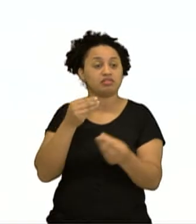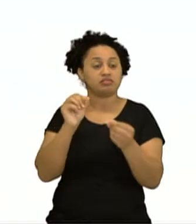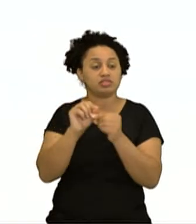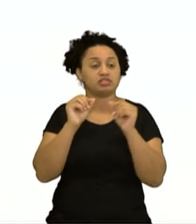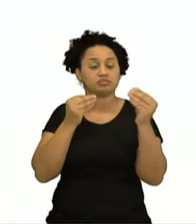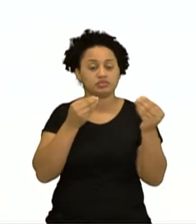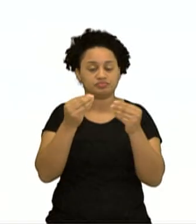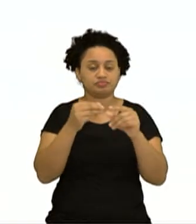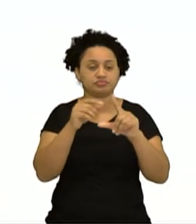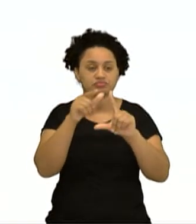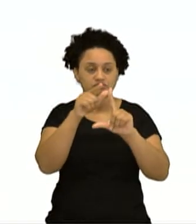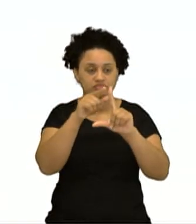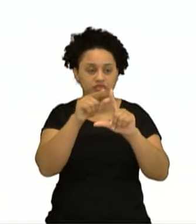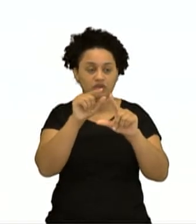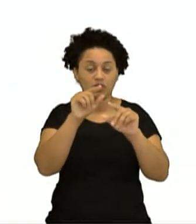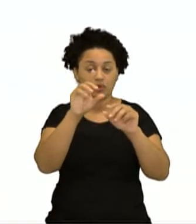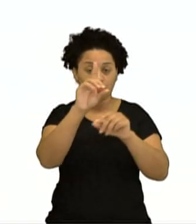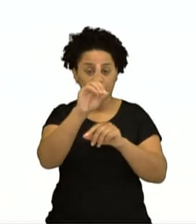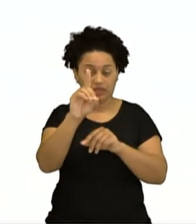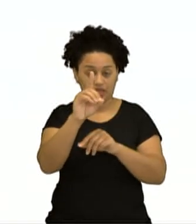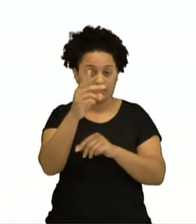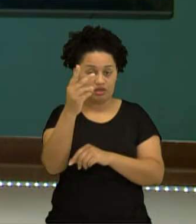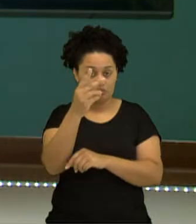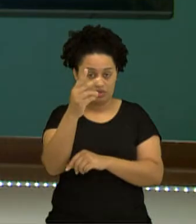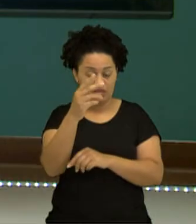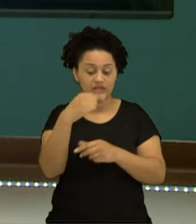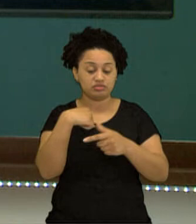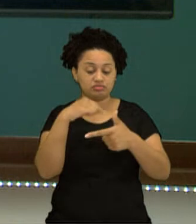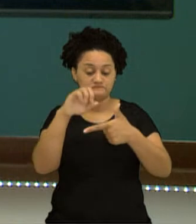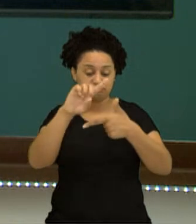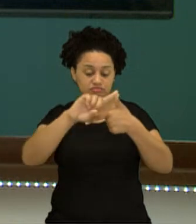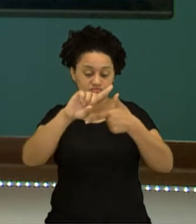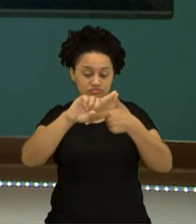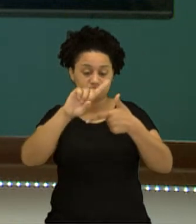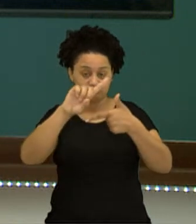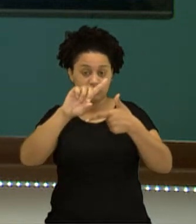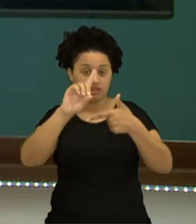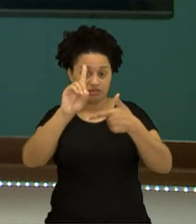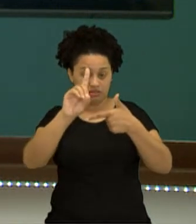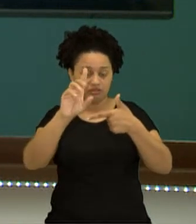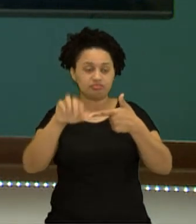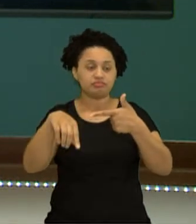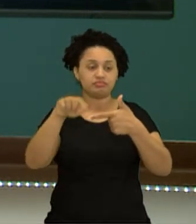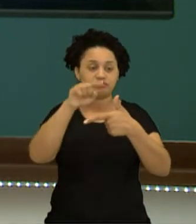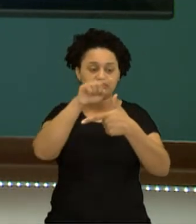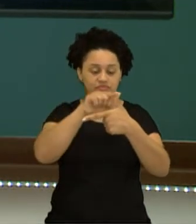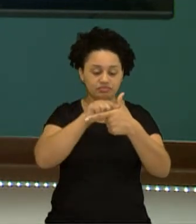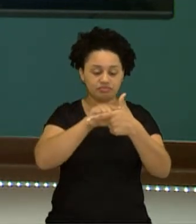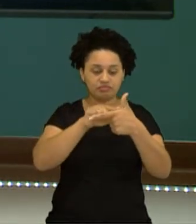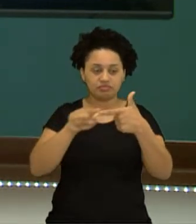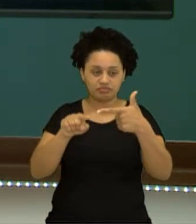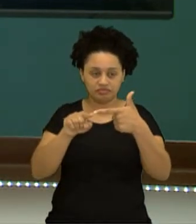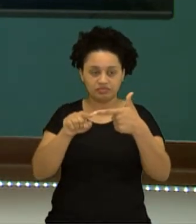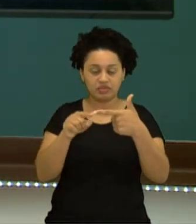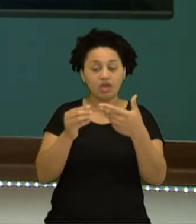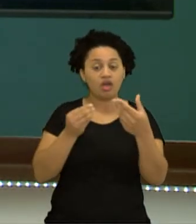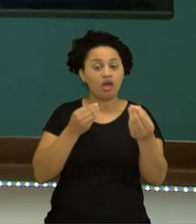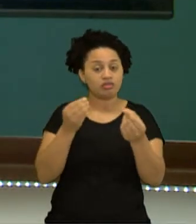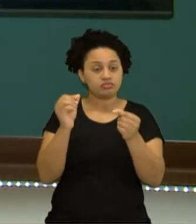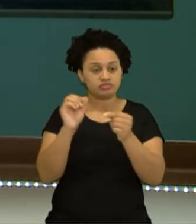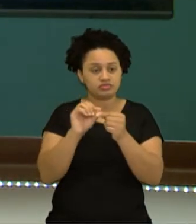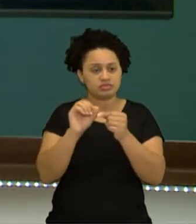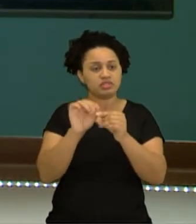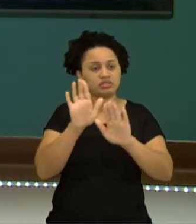ao quadrado é igual ao cateto, que é r ao quadrado, e o outro cateto, que é 2r ao quadrado.